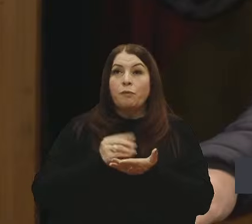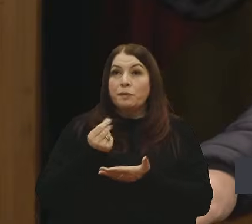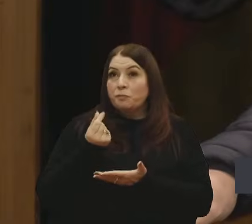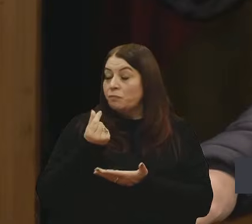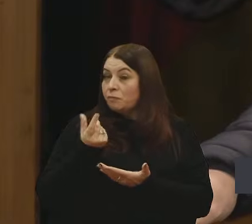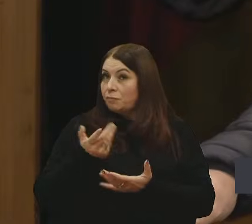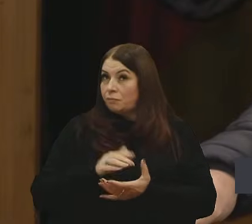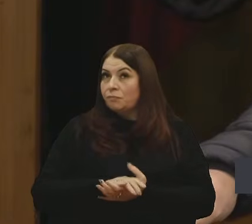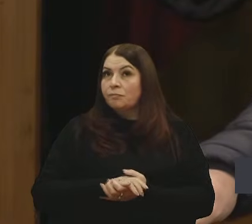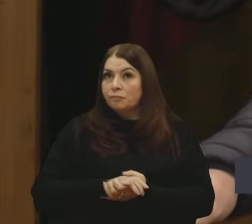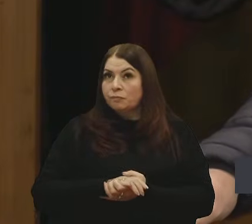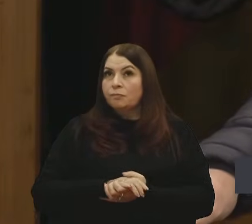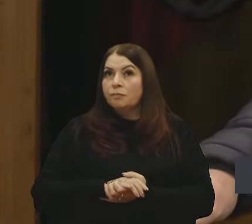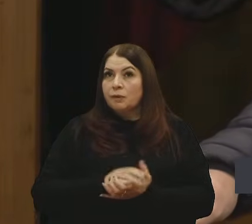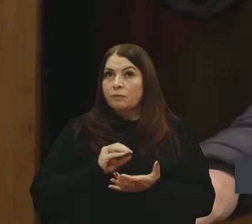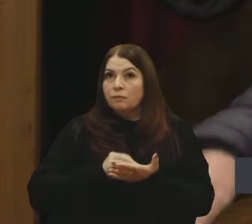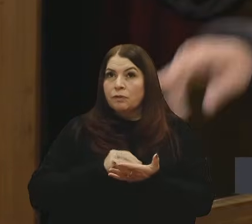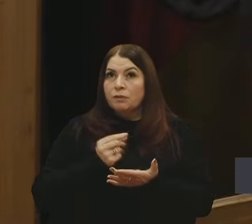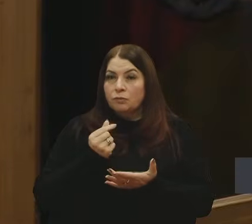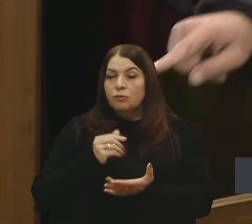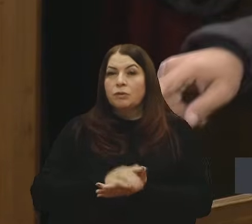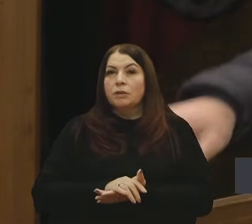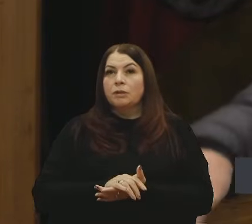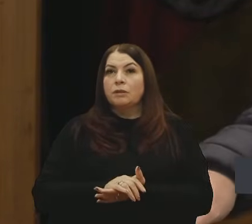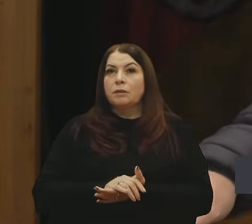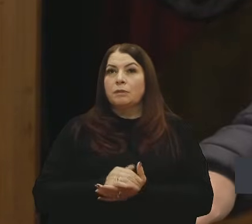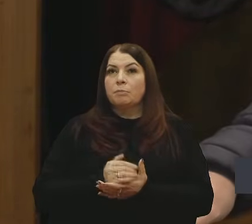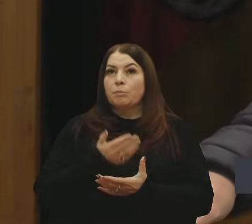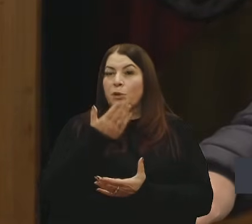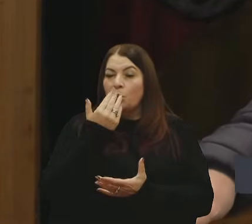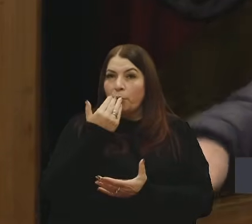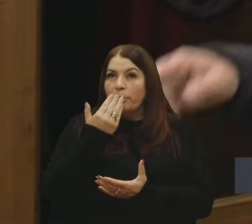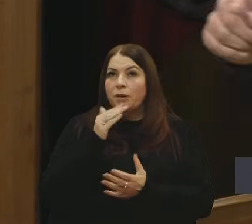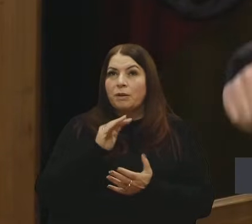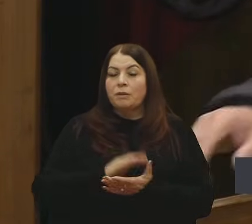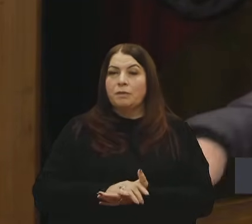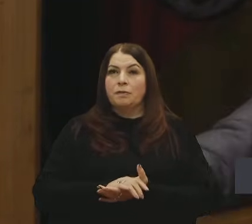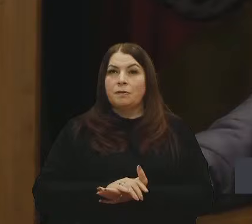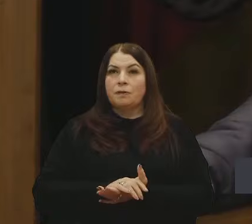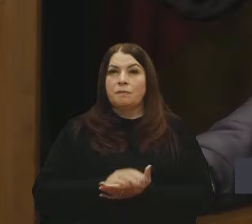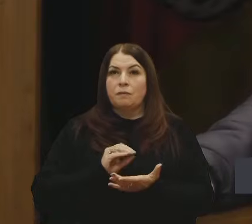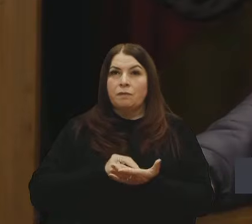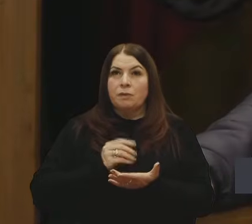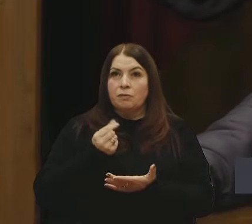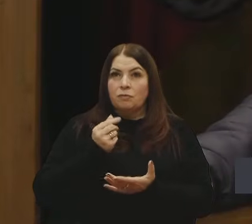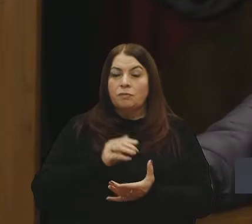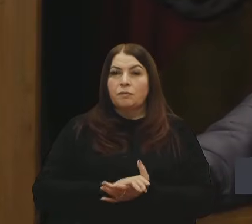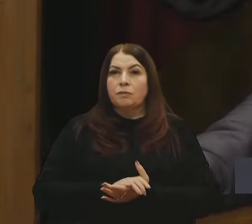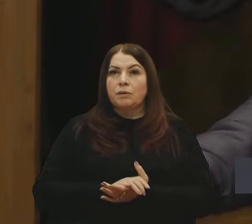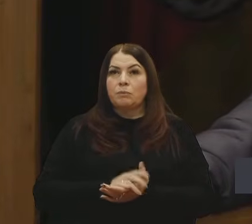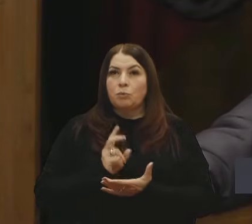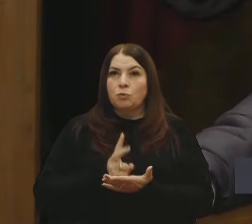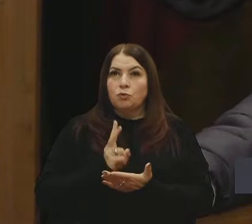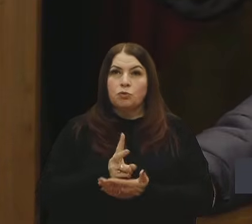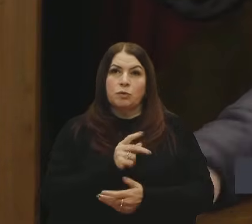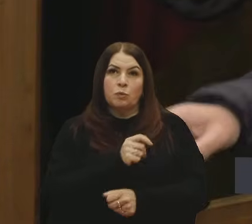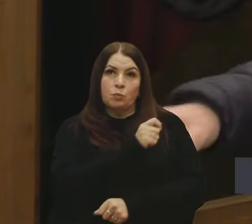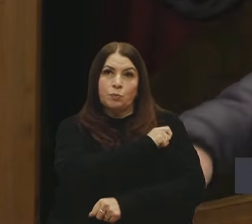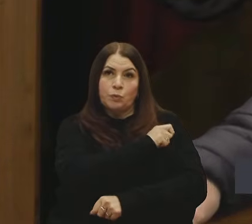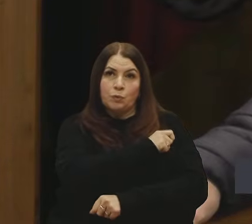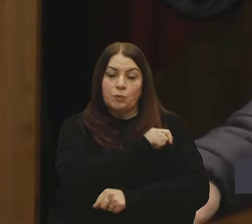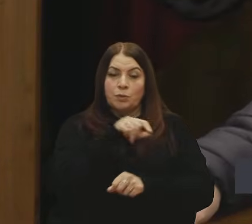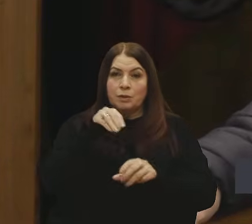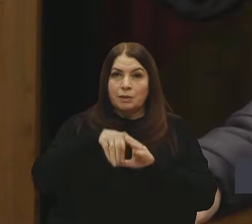dinheiro. Vai faltar dinheiro para merenda. Vai faltar dinheiro para manter os estudantes